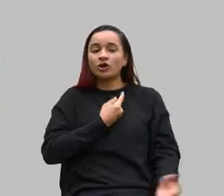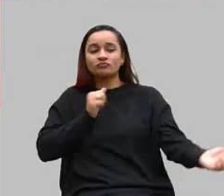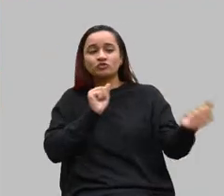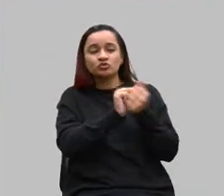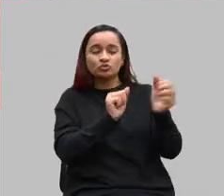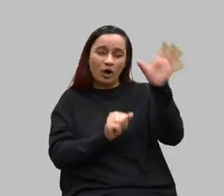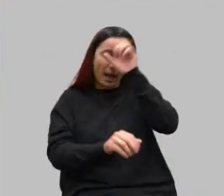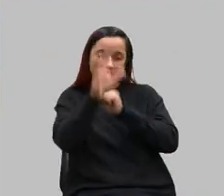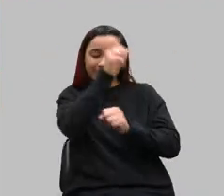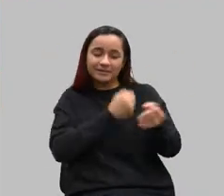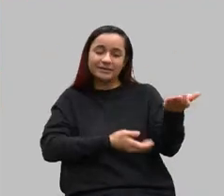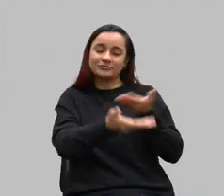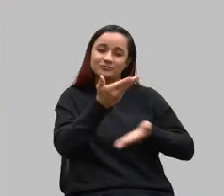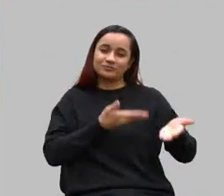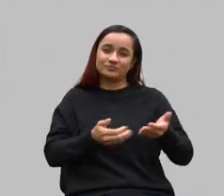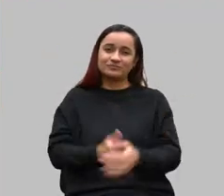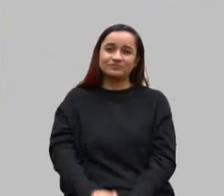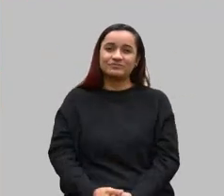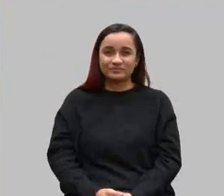você